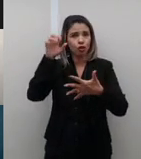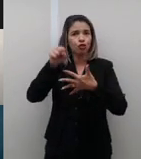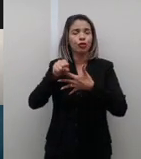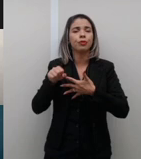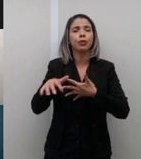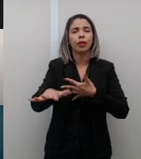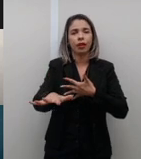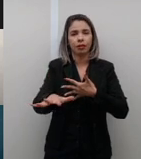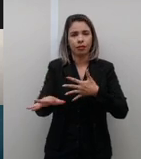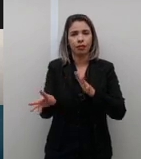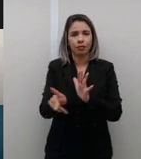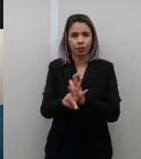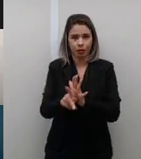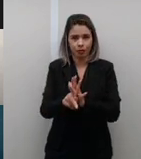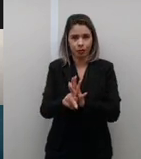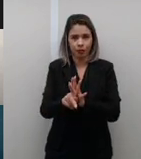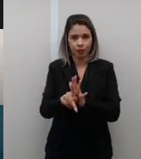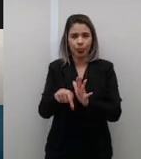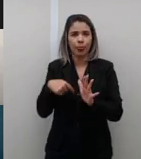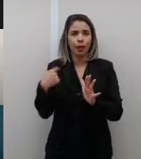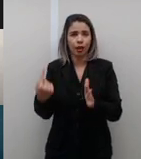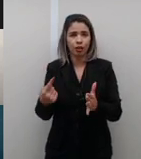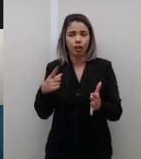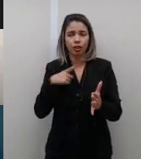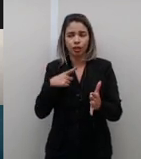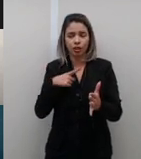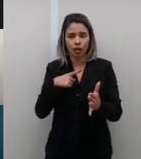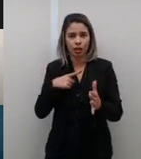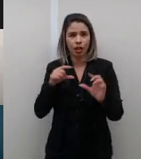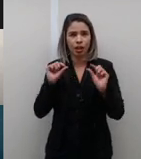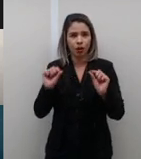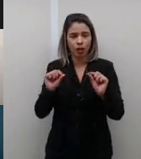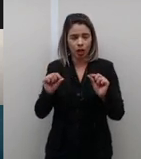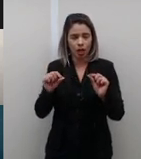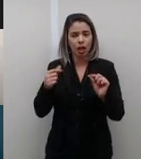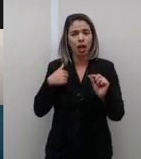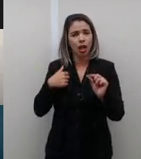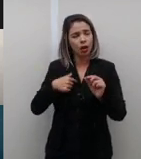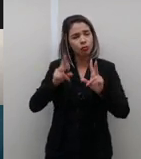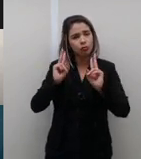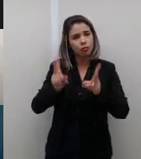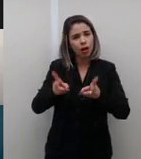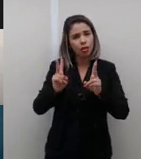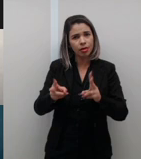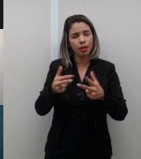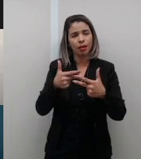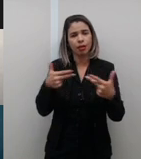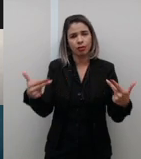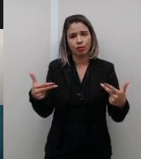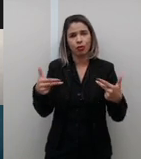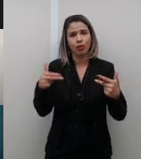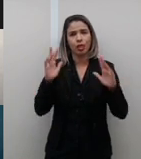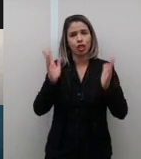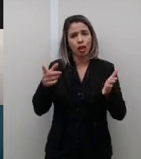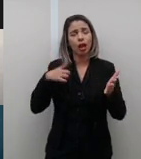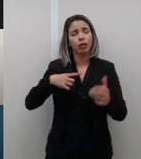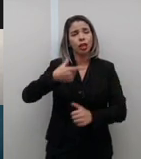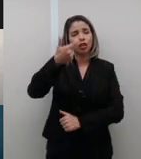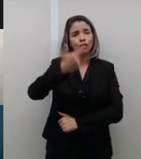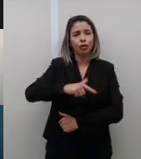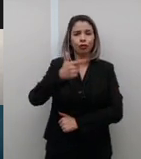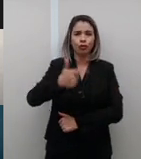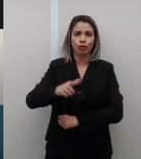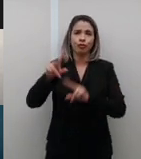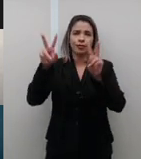de afetar nem por força regimental a sessão, que eu estou seguindo aqui o que está de modo reiterado sobre o tema